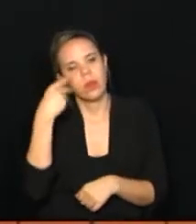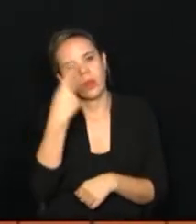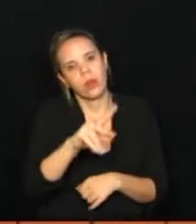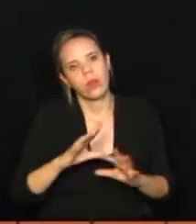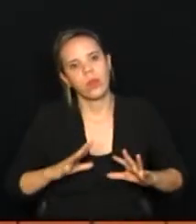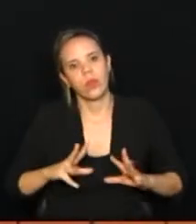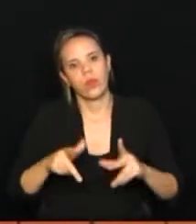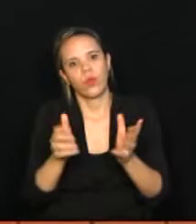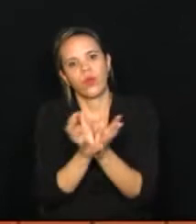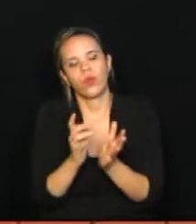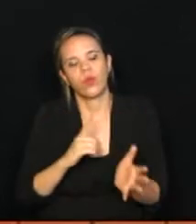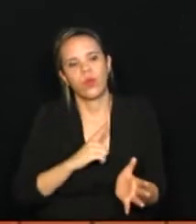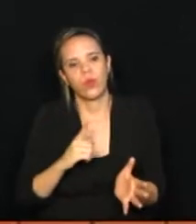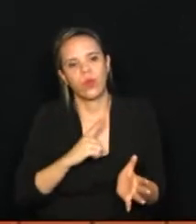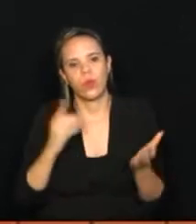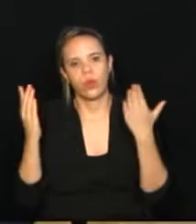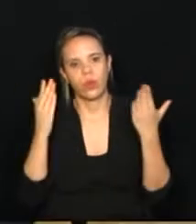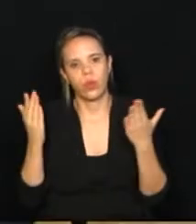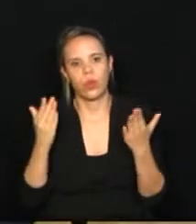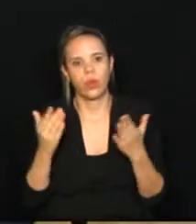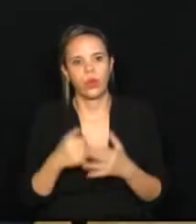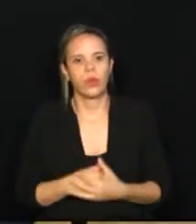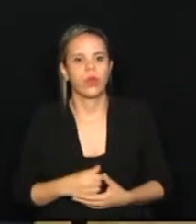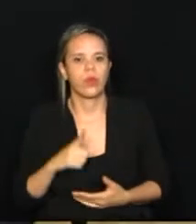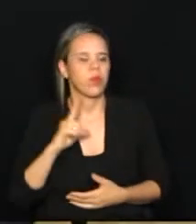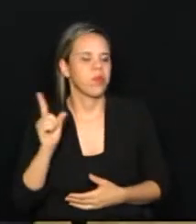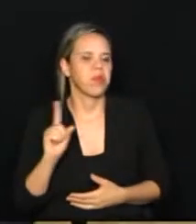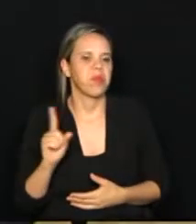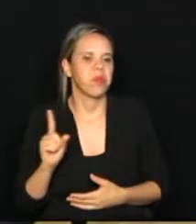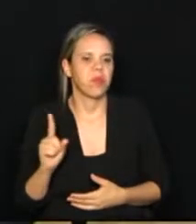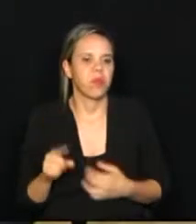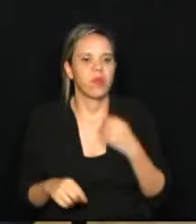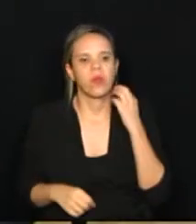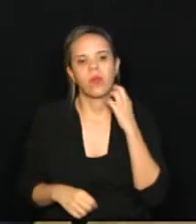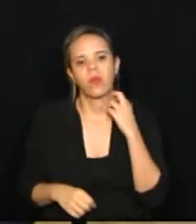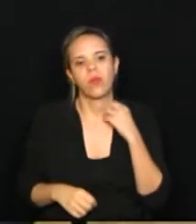toda a equipe teve um psicólogo, uma psicóloga ou não, Tássia?